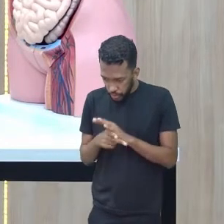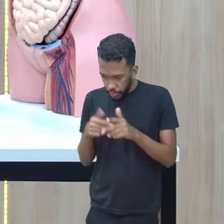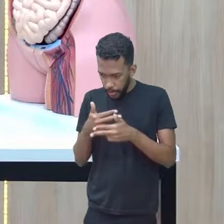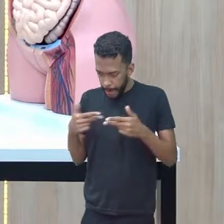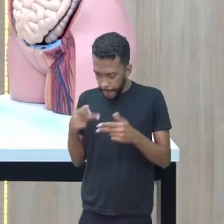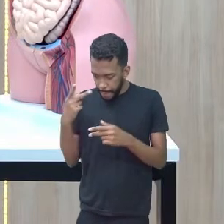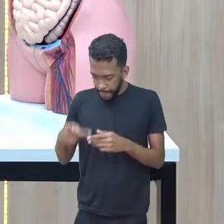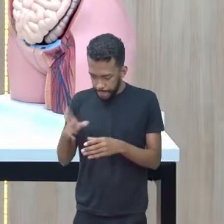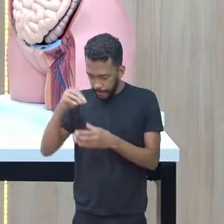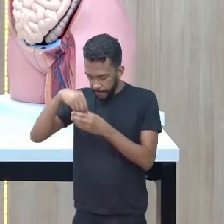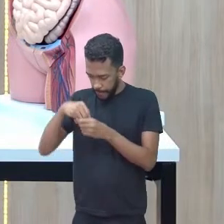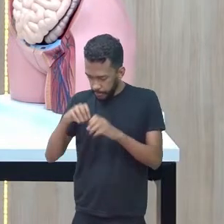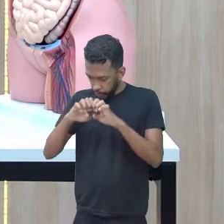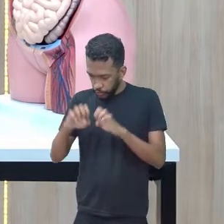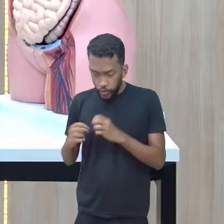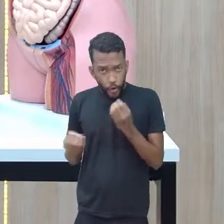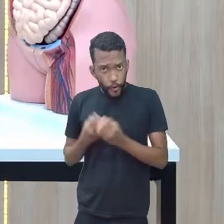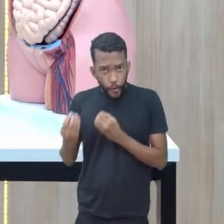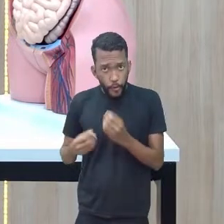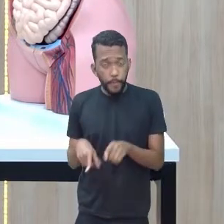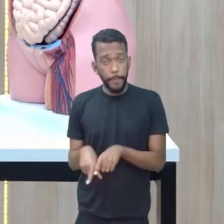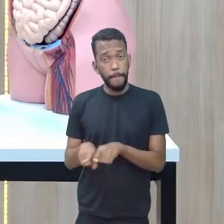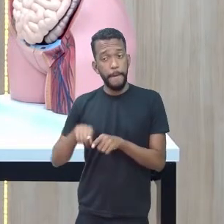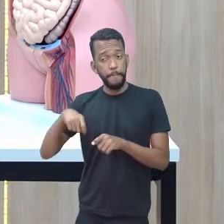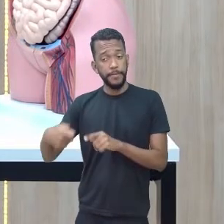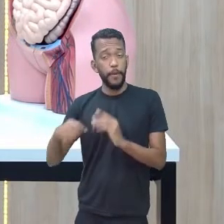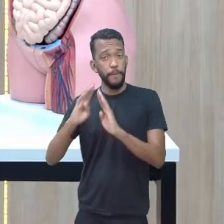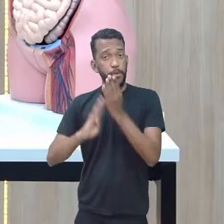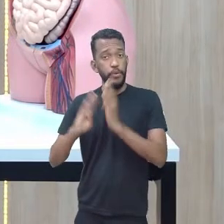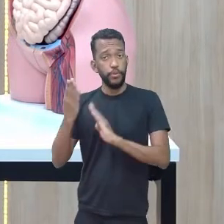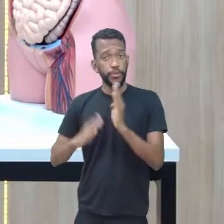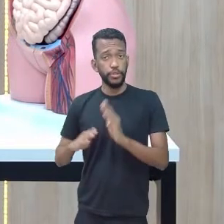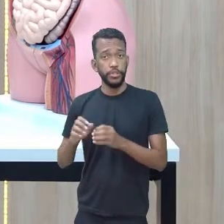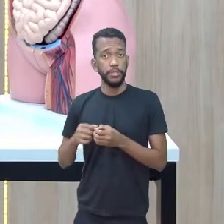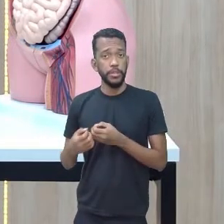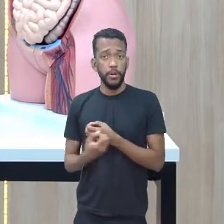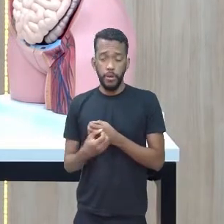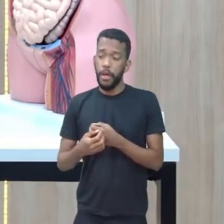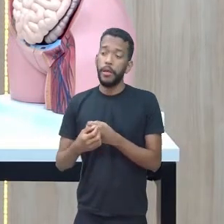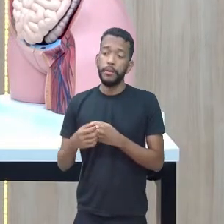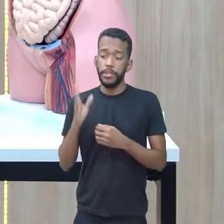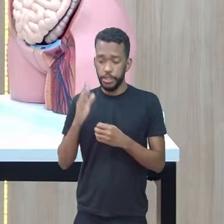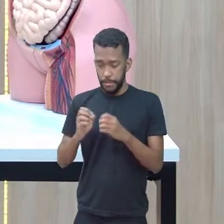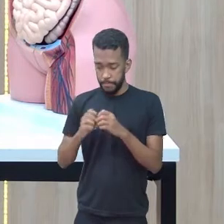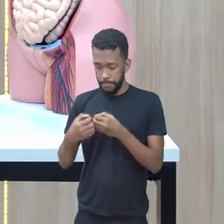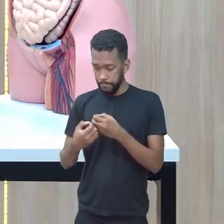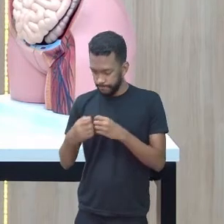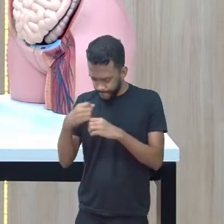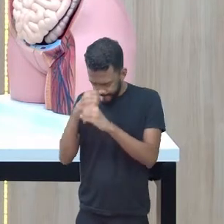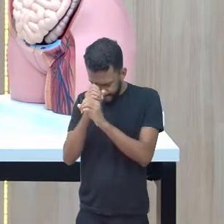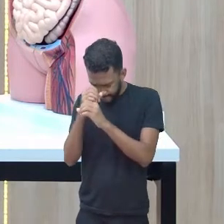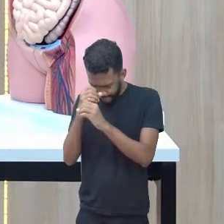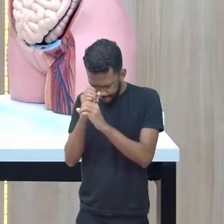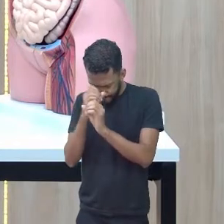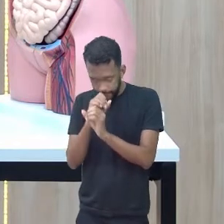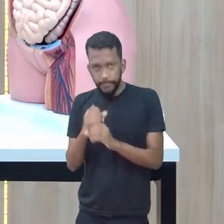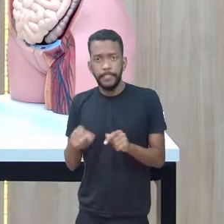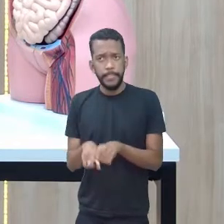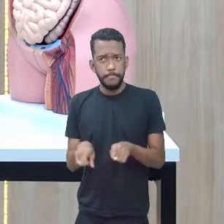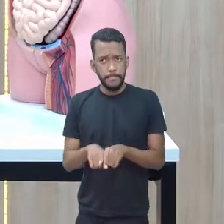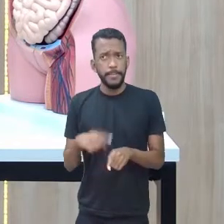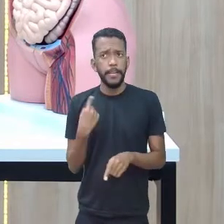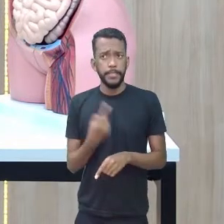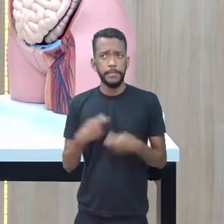célula. Por isso que a gente diz que a biologia celular é a biologia microscópica. E o que é que a gente tem ainda para